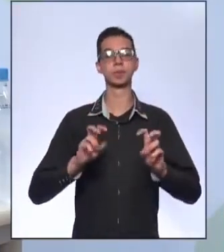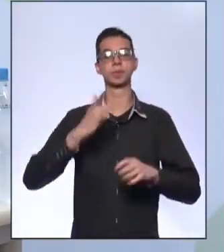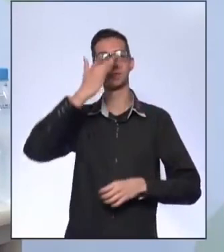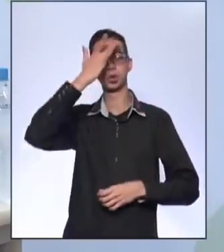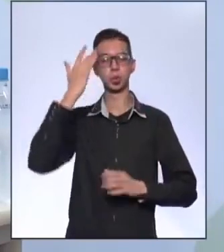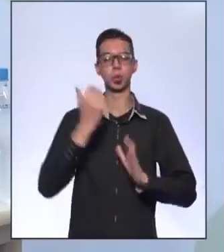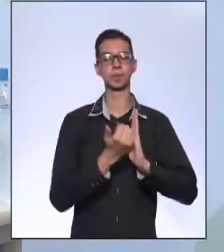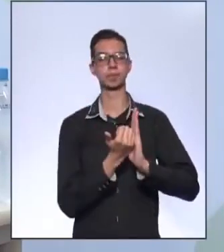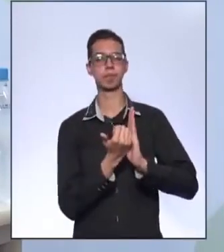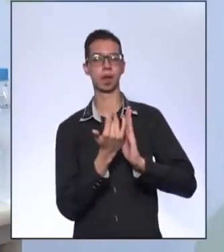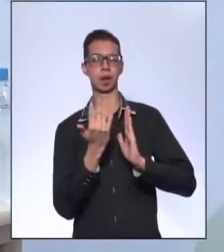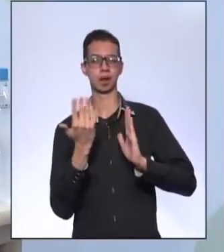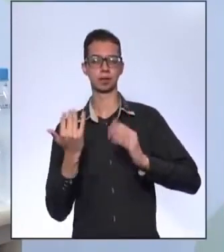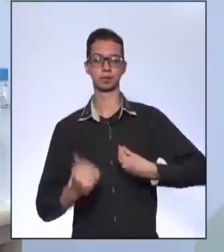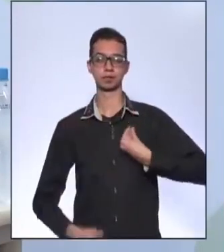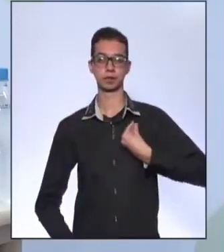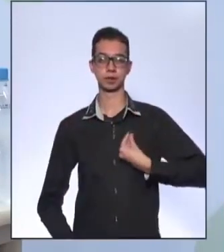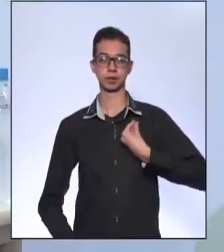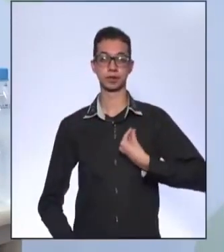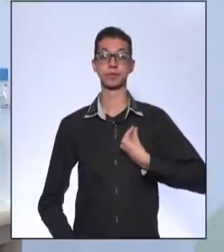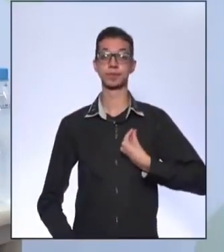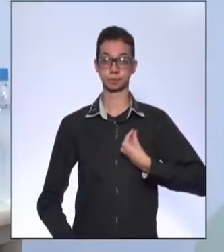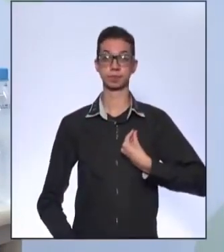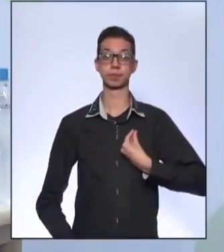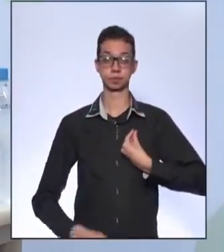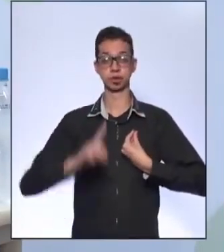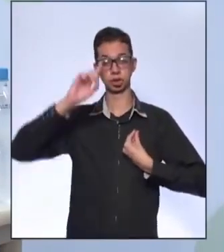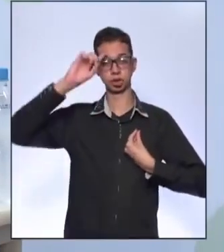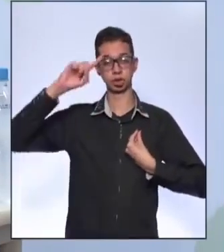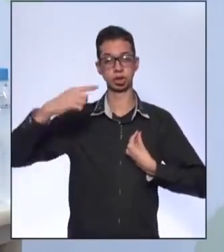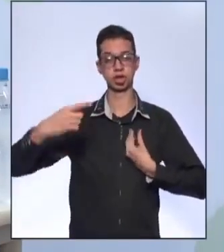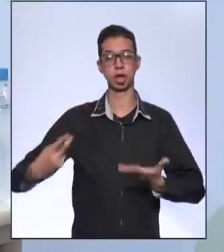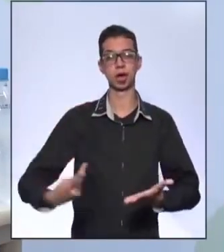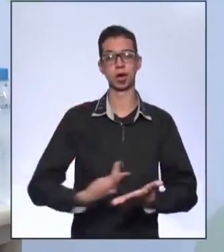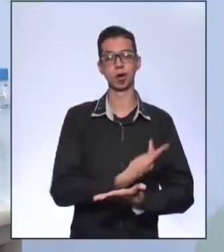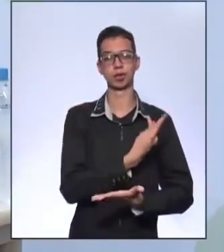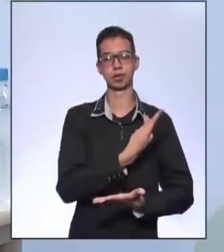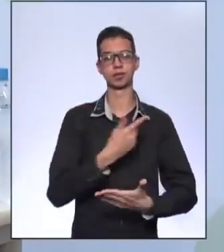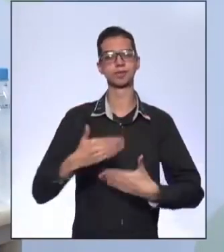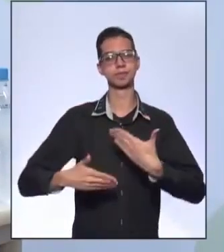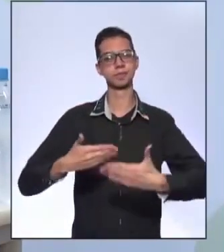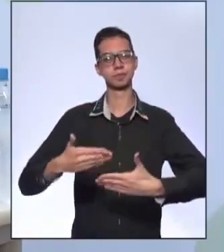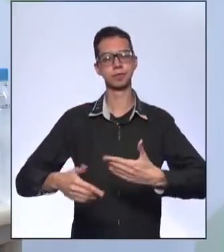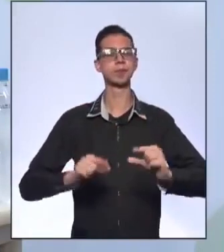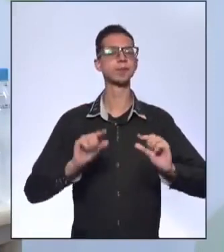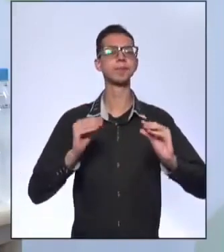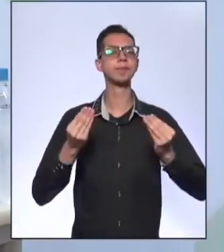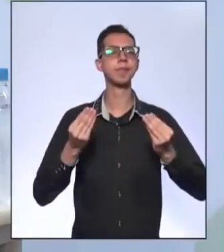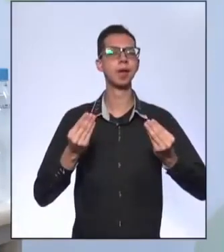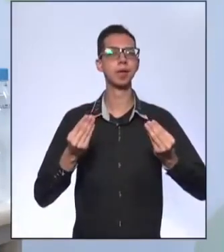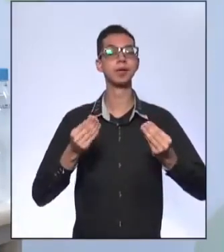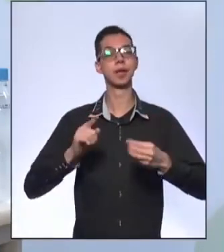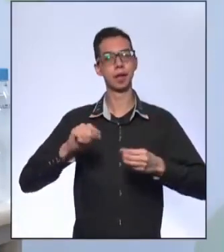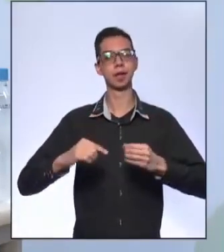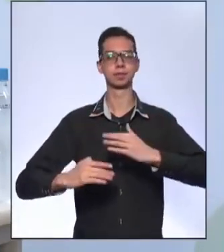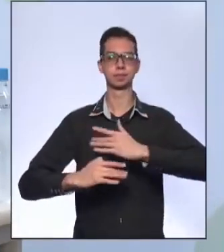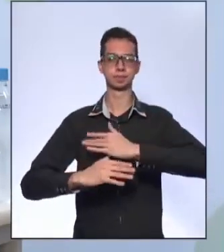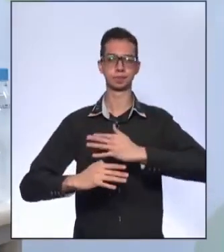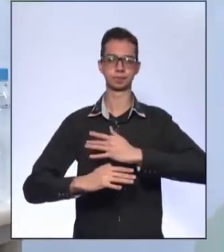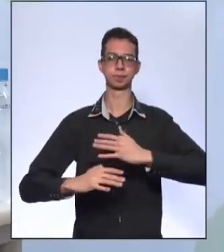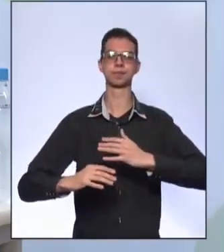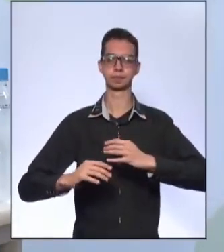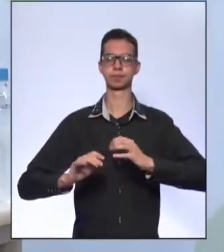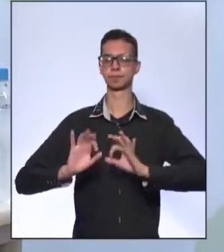os efeitos que acontece aí no dia a dia nas cidades para se transformarem na hierarquia urbana para fazer esse processo na